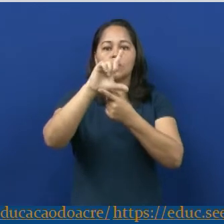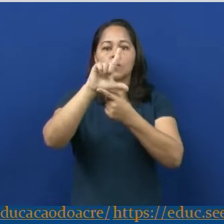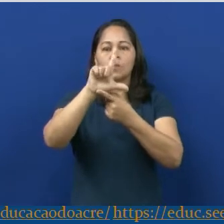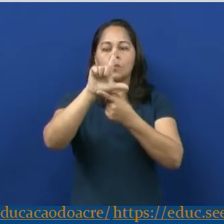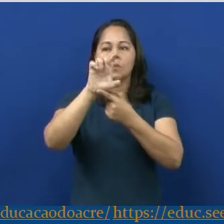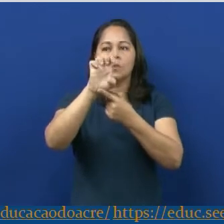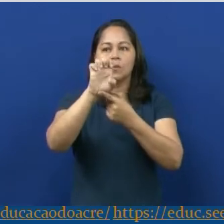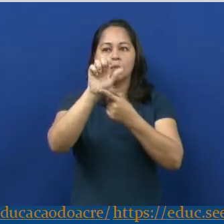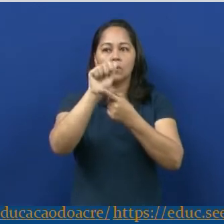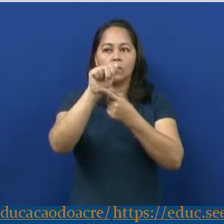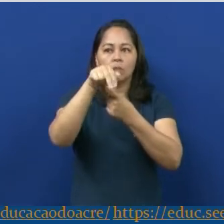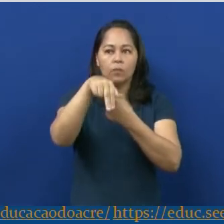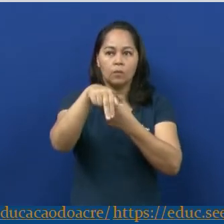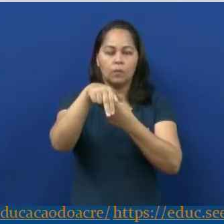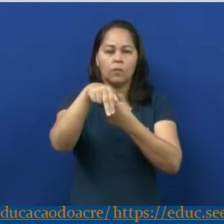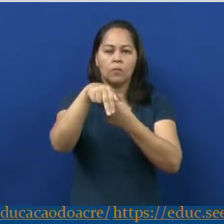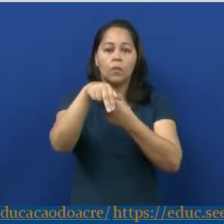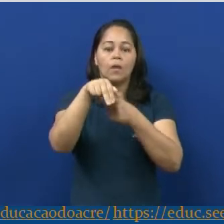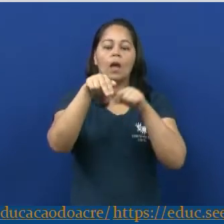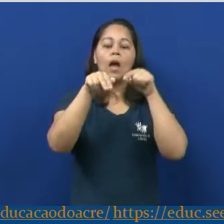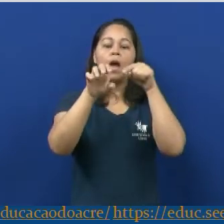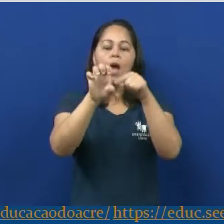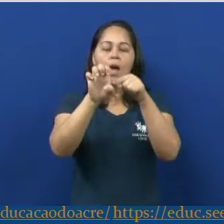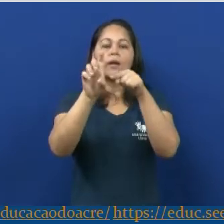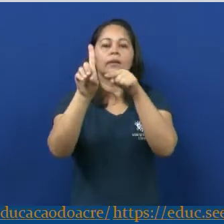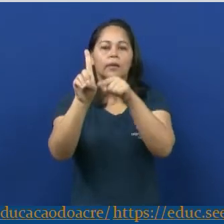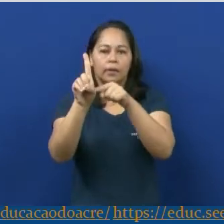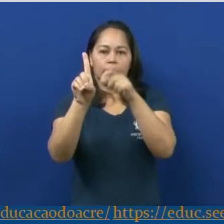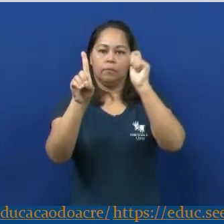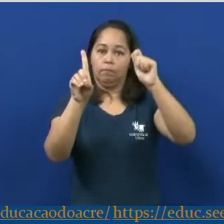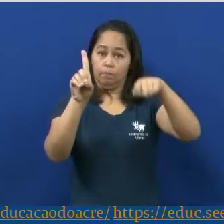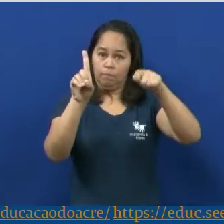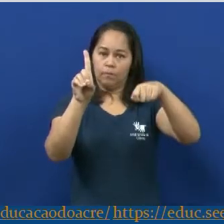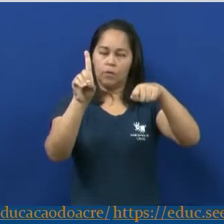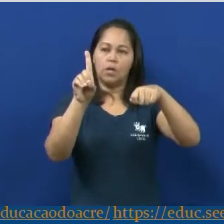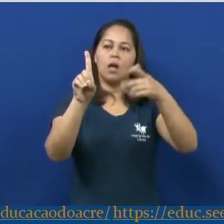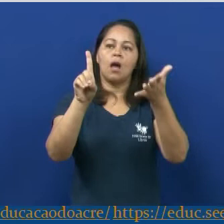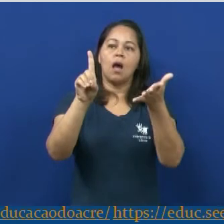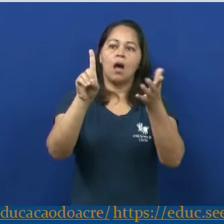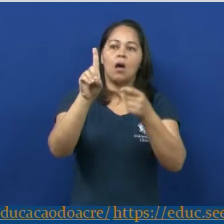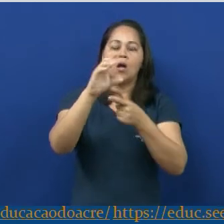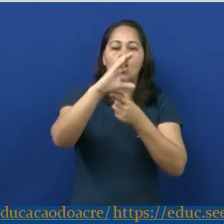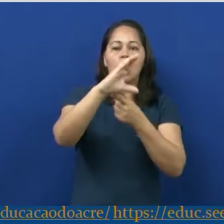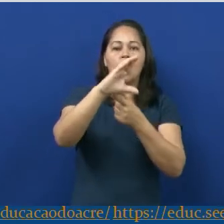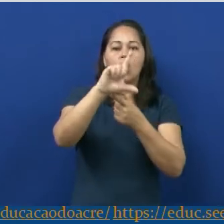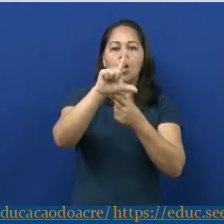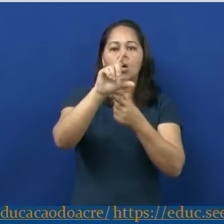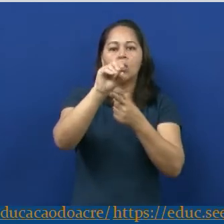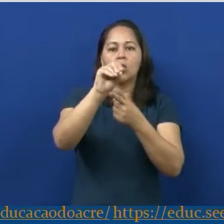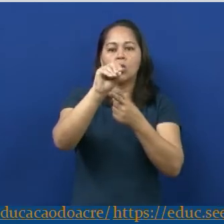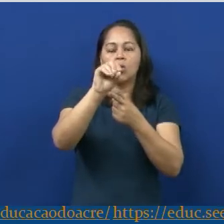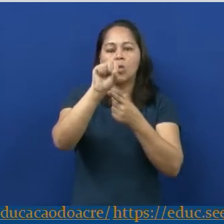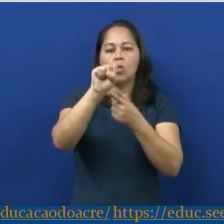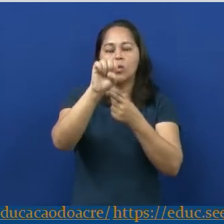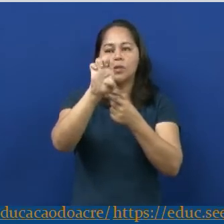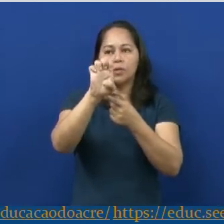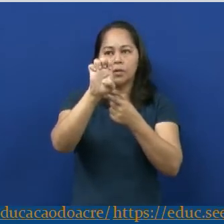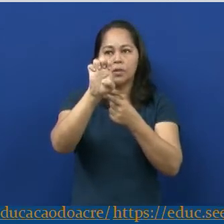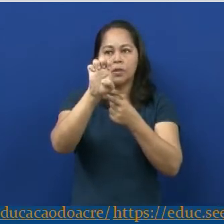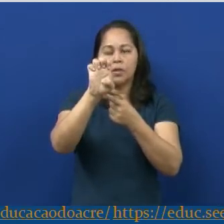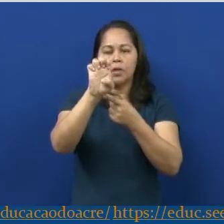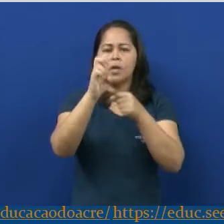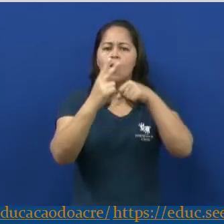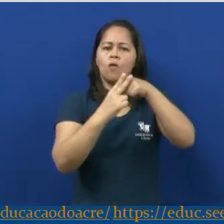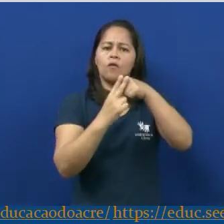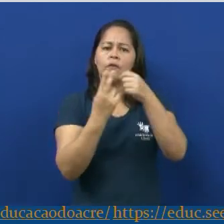coloca no particípio adiciona é dele o close que é outro verbo o verbo fechar